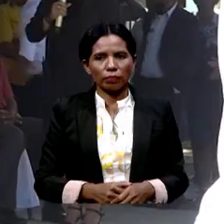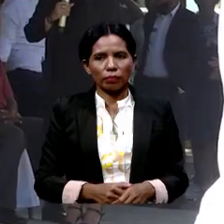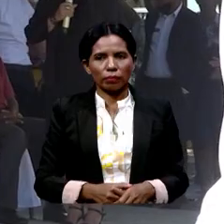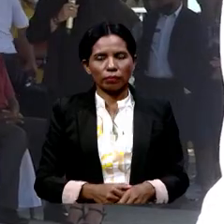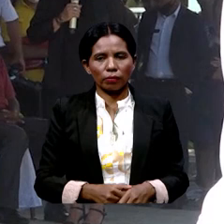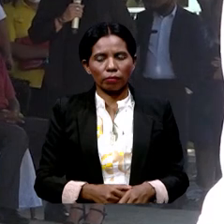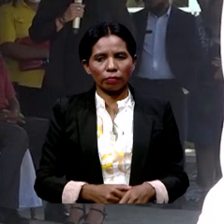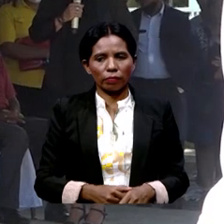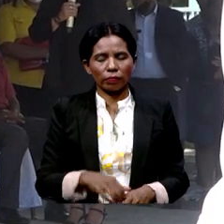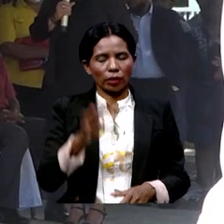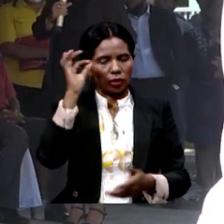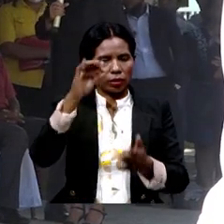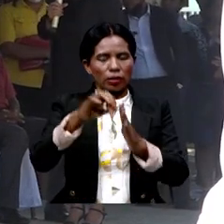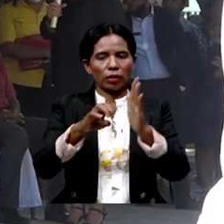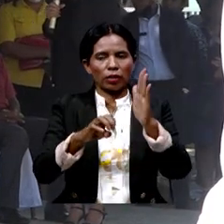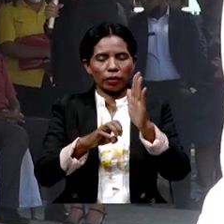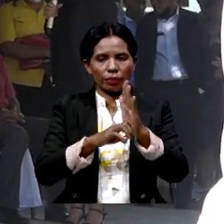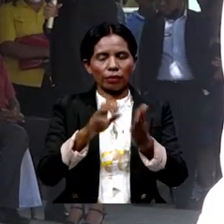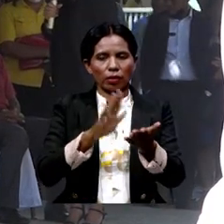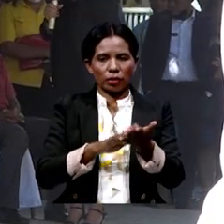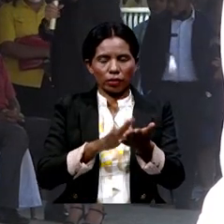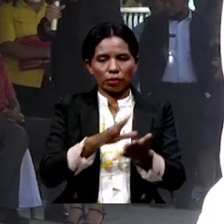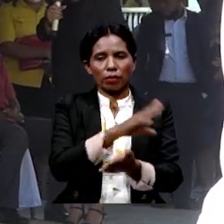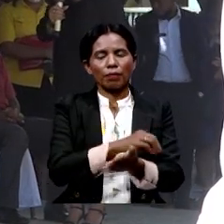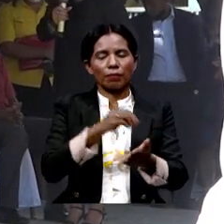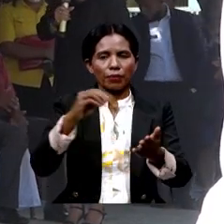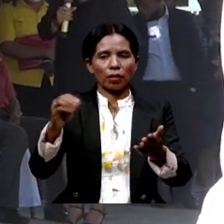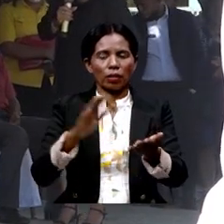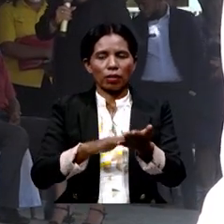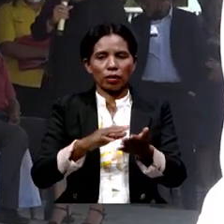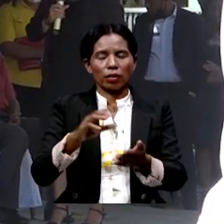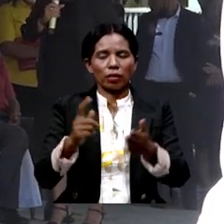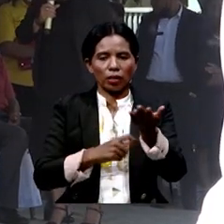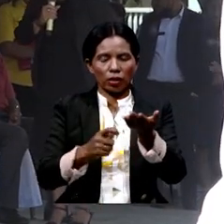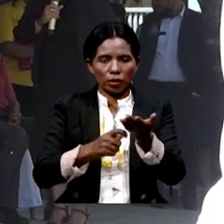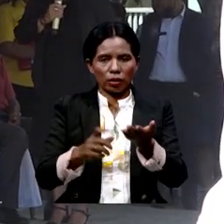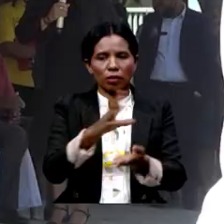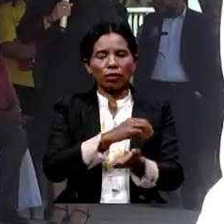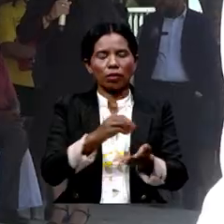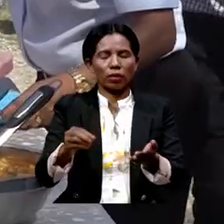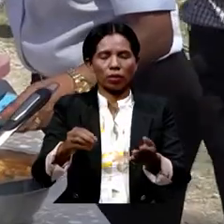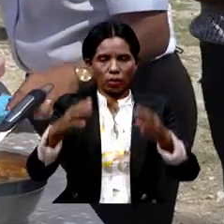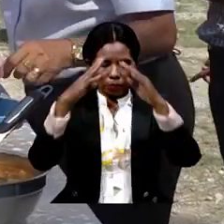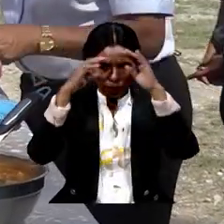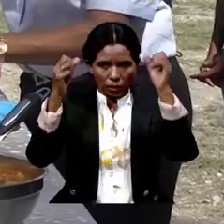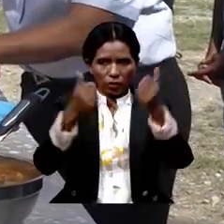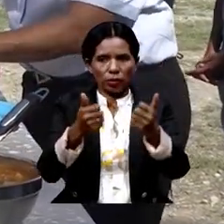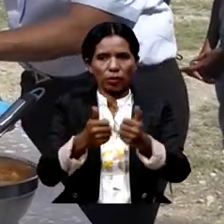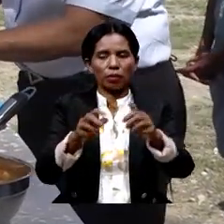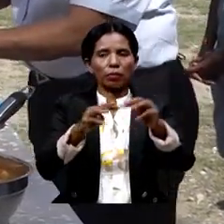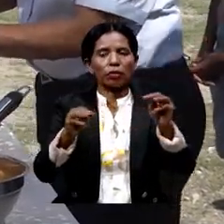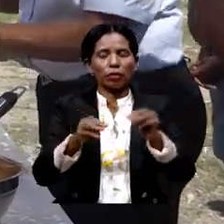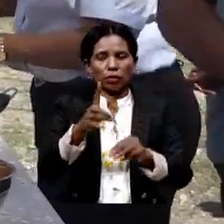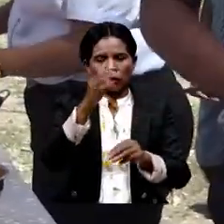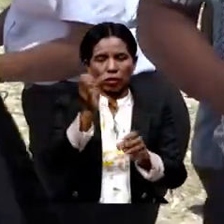Foi na lei SNES, secretário de Estado do Ensino Secundário Geral no Ensino Secundário Técnico Vocacional, o presidente da Autoridade Município de